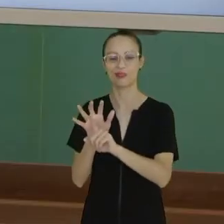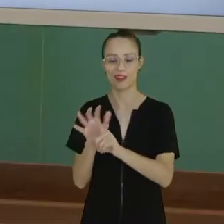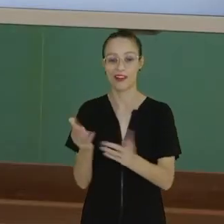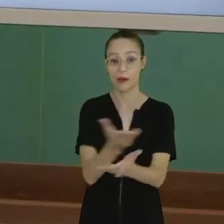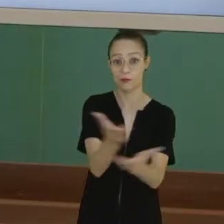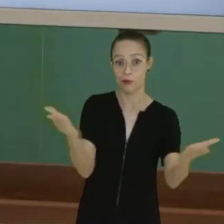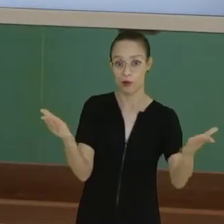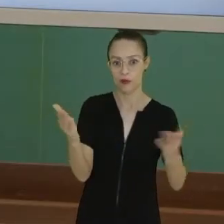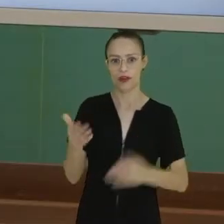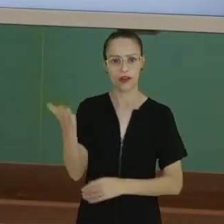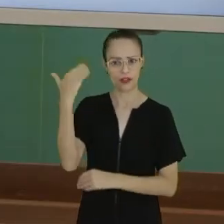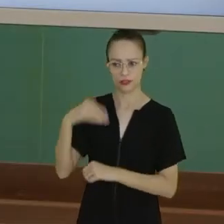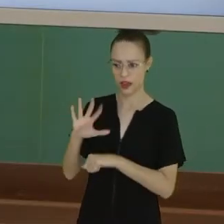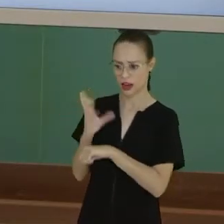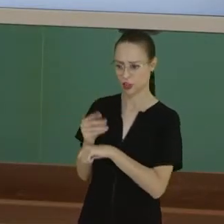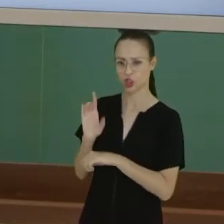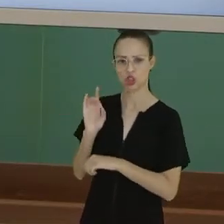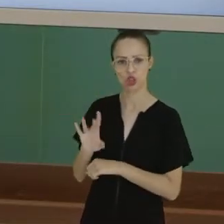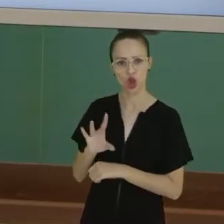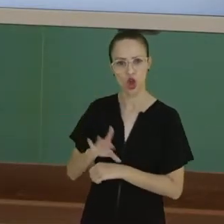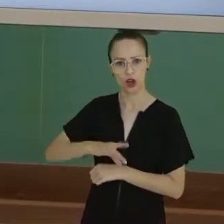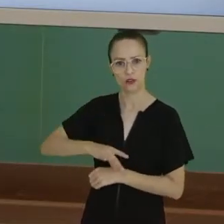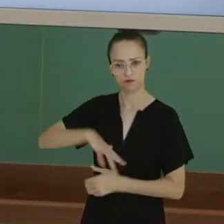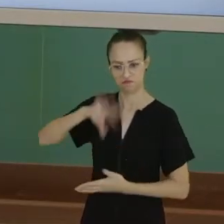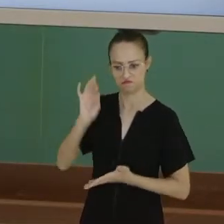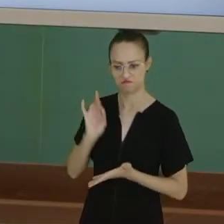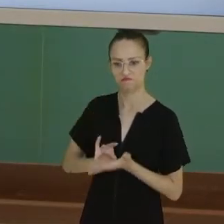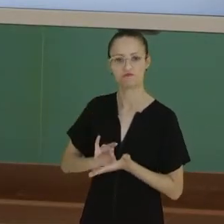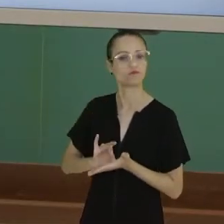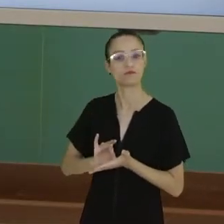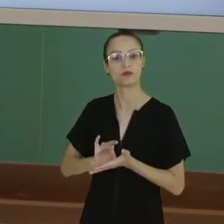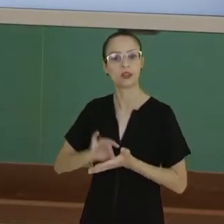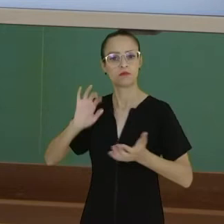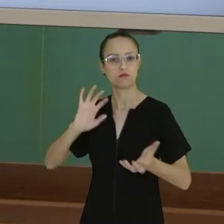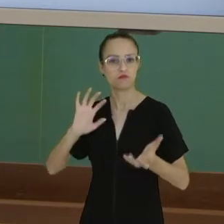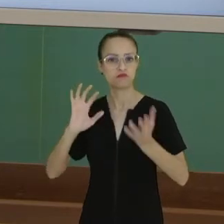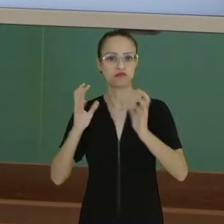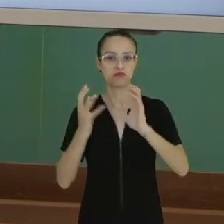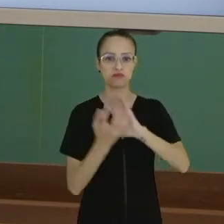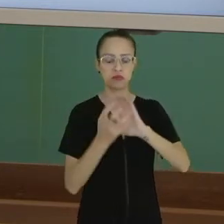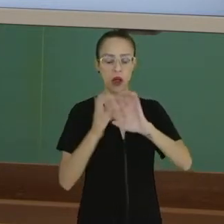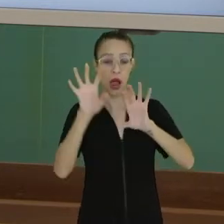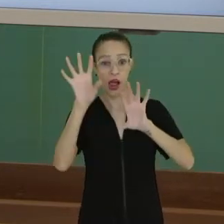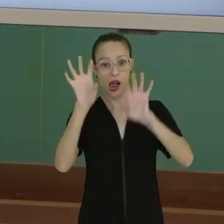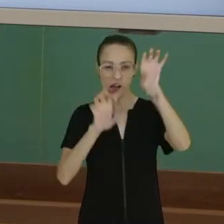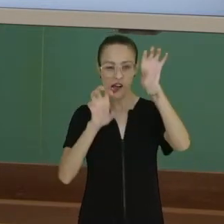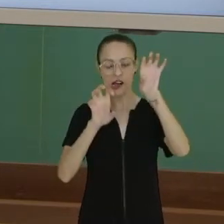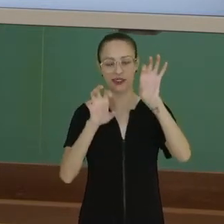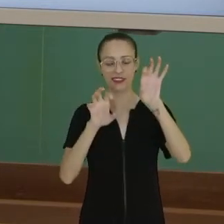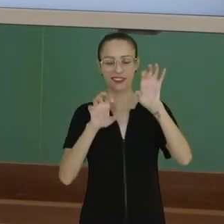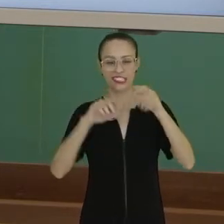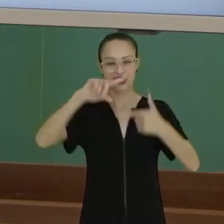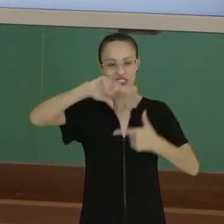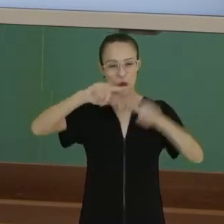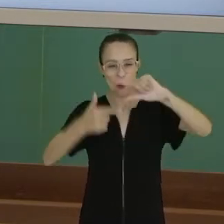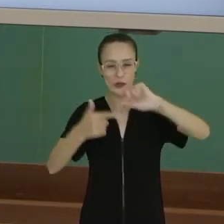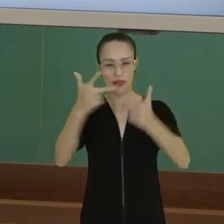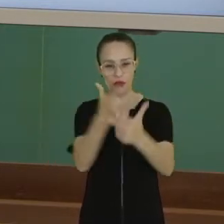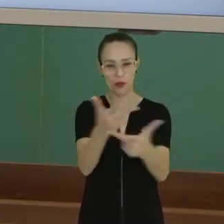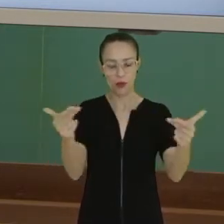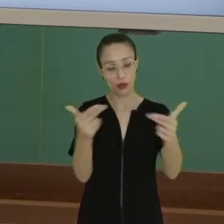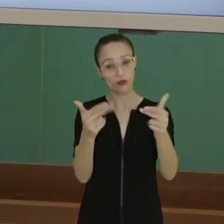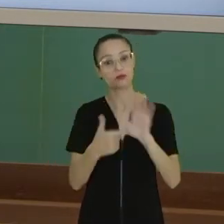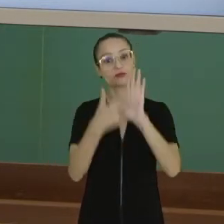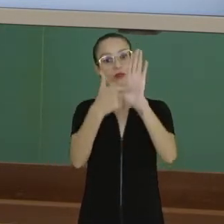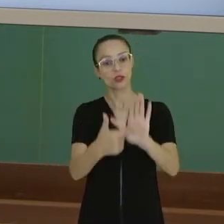arte que antes era só de repente realista, de repente agora está ali o cubismo, formas geométricas, né? Então quebrando